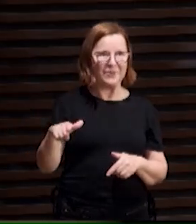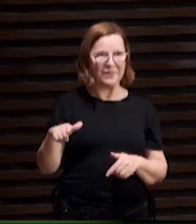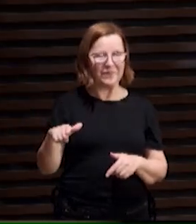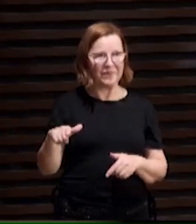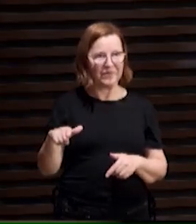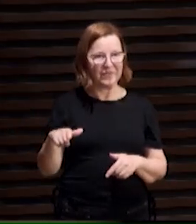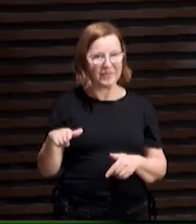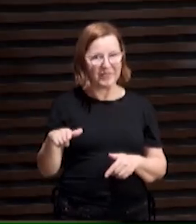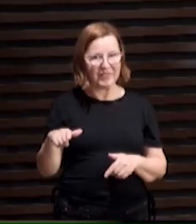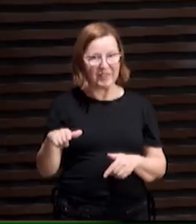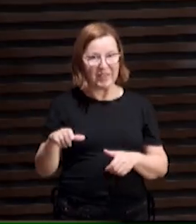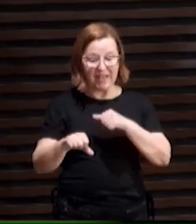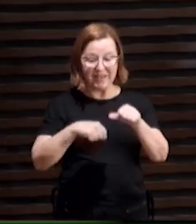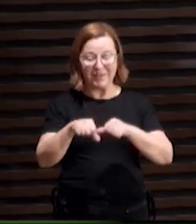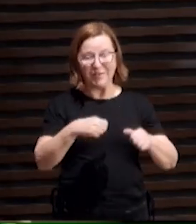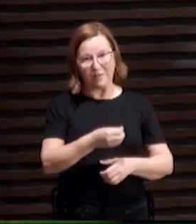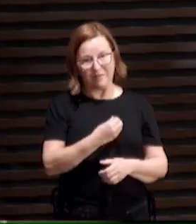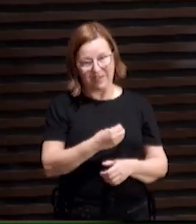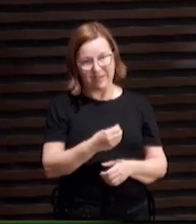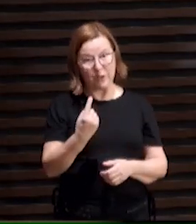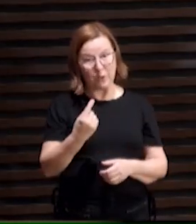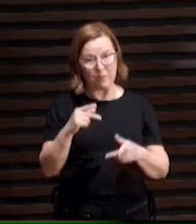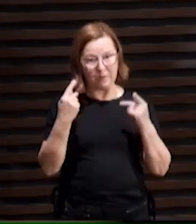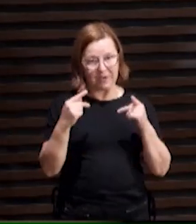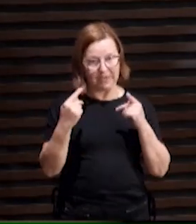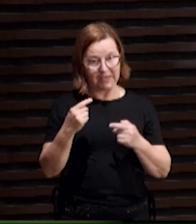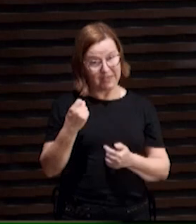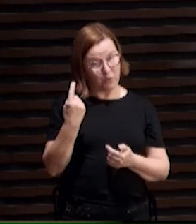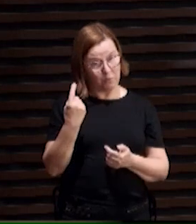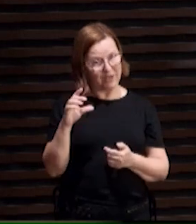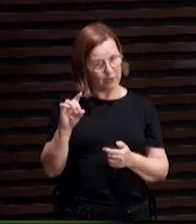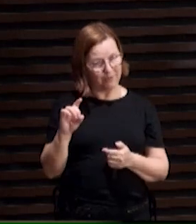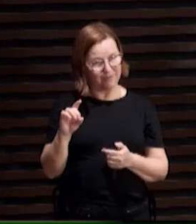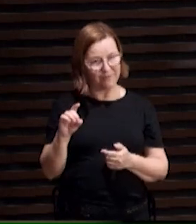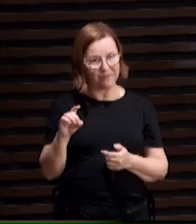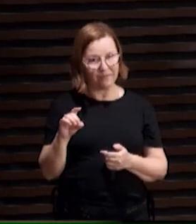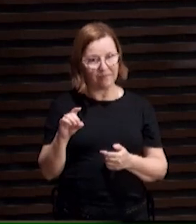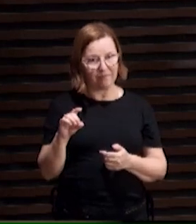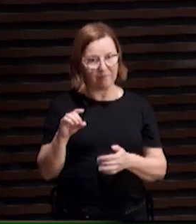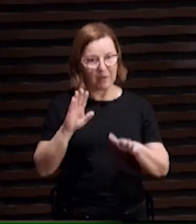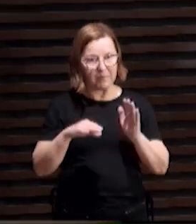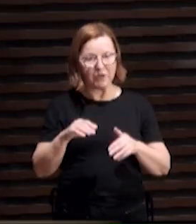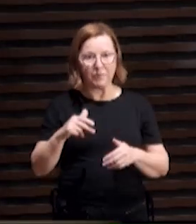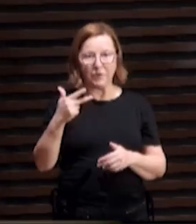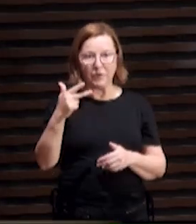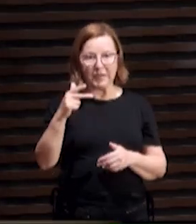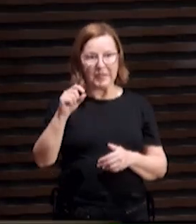gerando vidas. Numa pregação só, quase 3.000